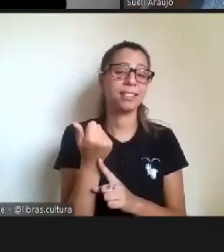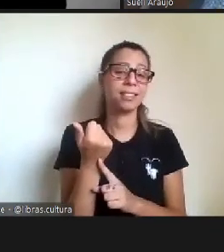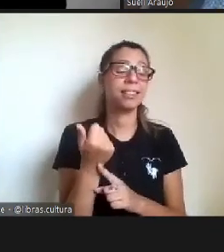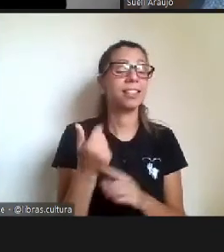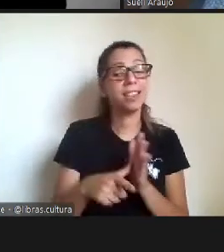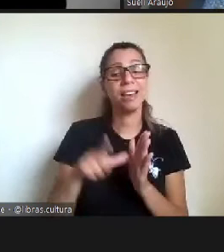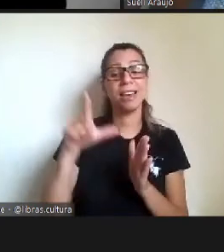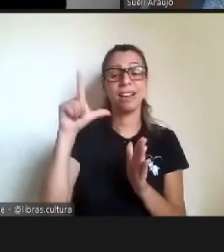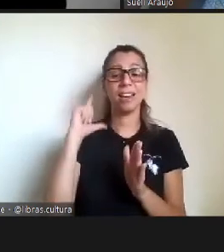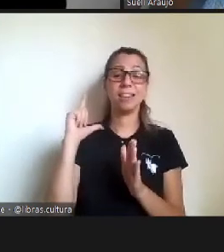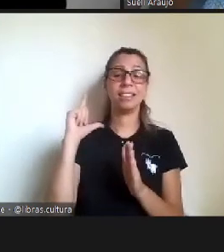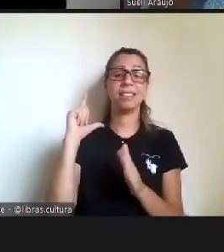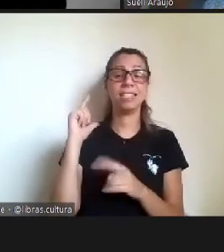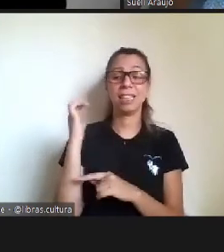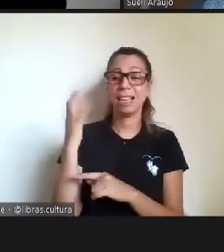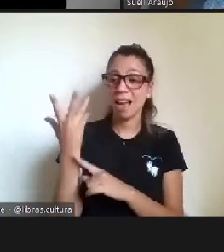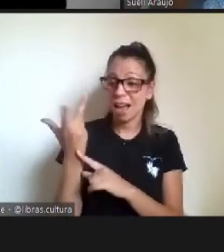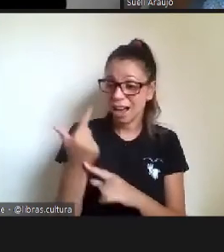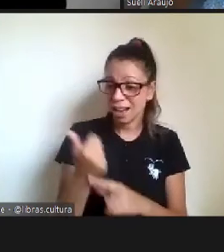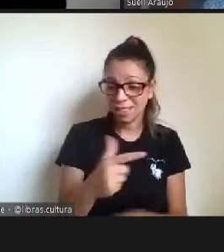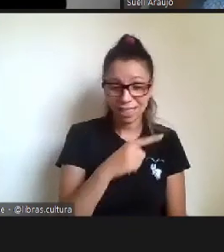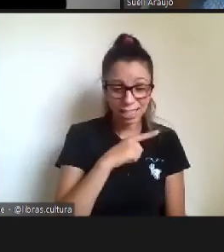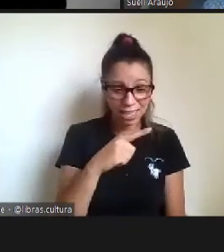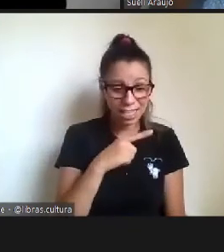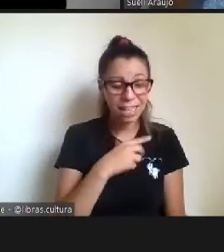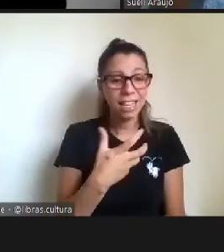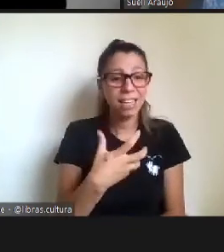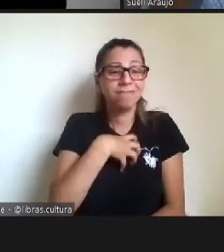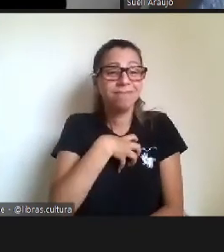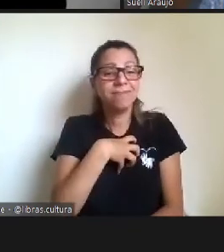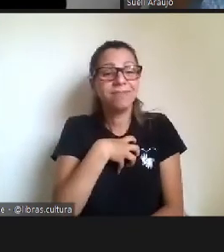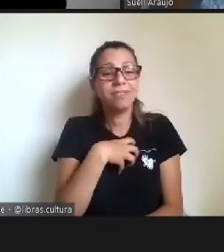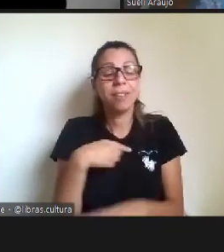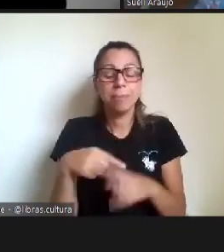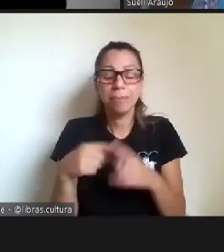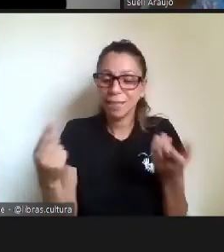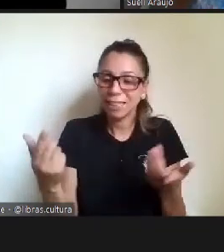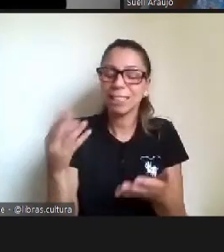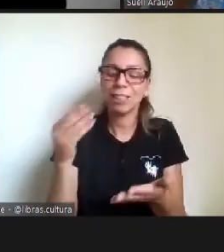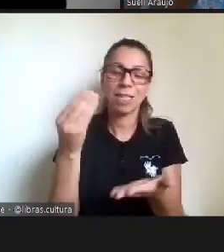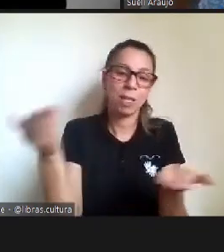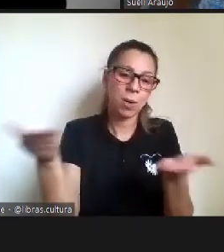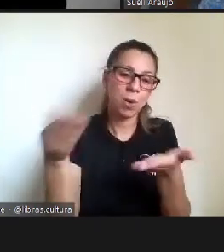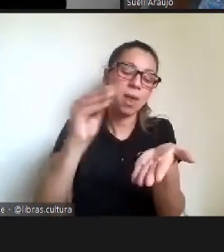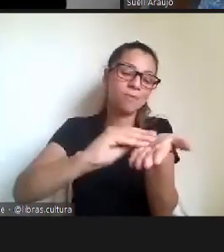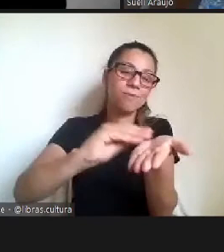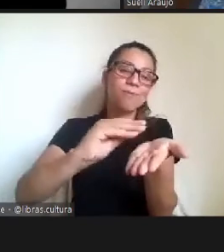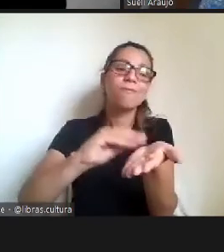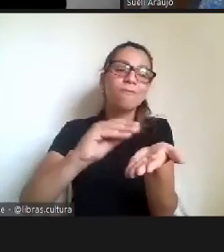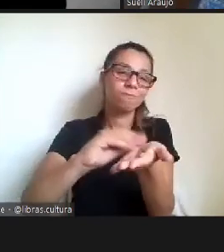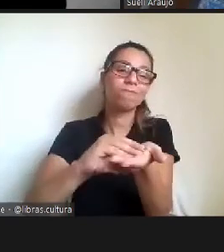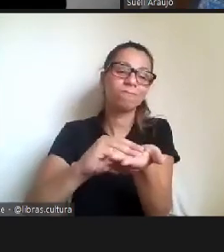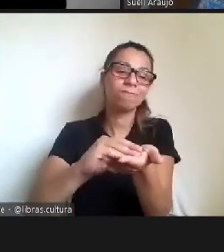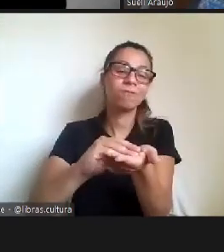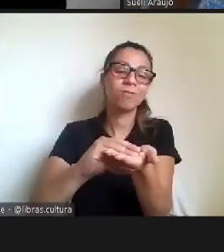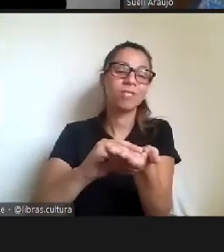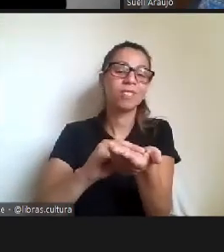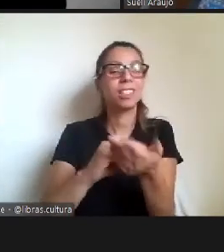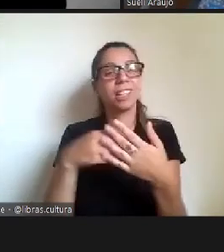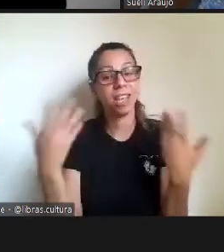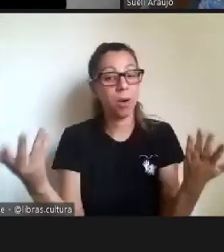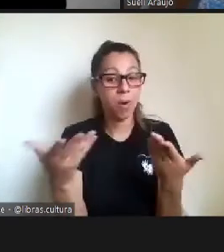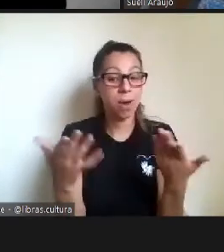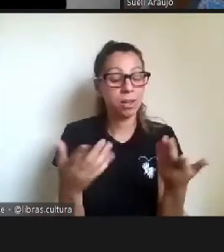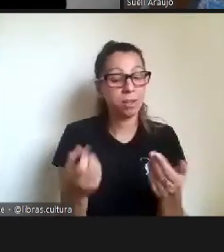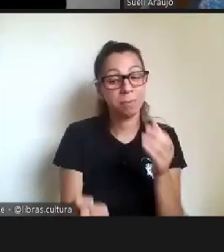e que não está nos proporcionando mais, entende? E de alguma forma vai ter que proporcionar, né? Vai